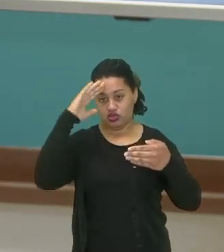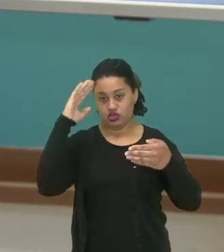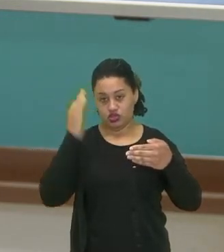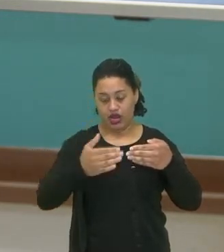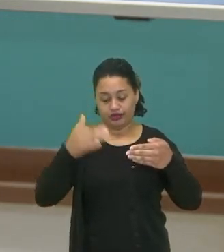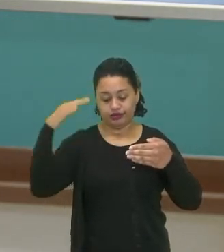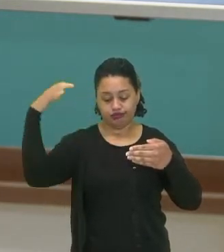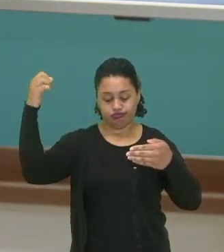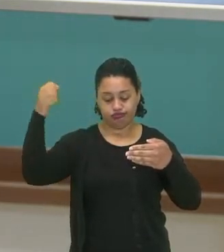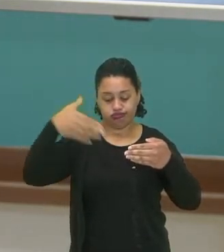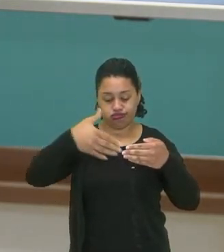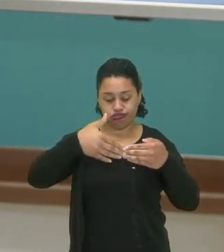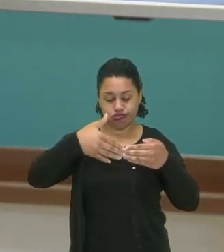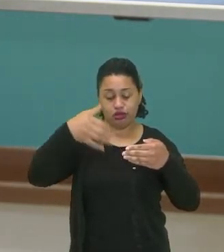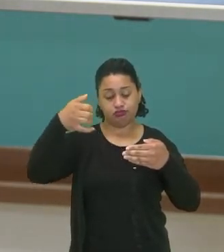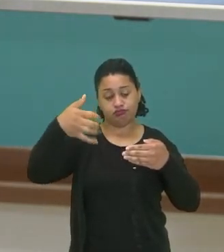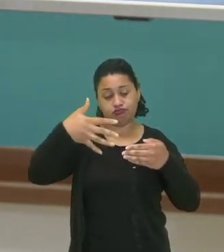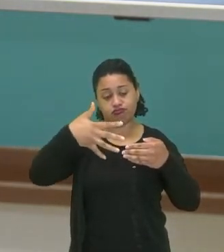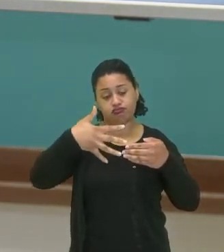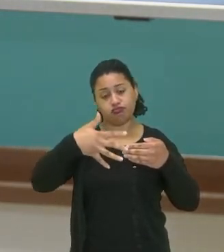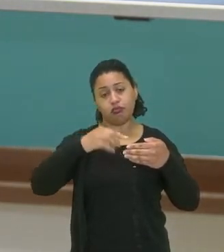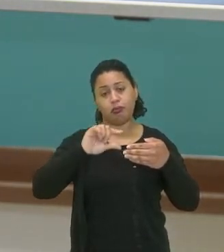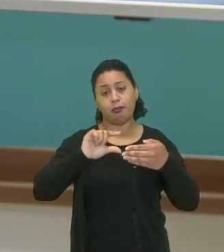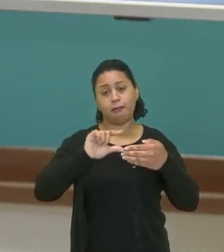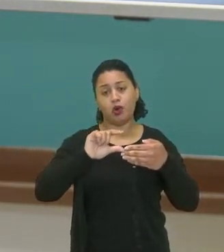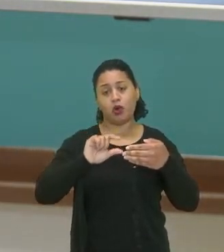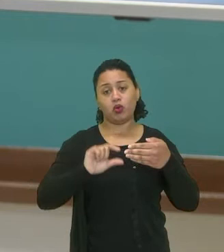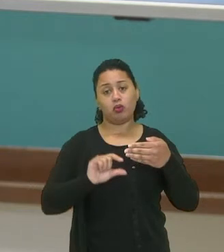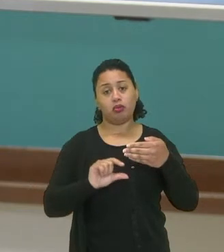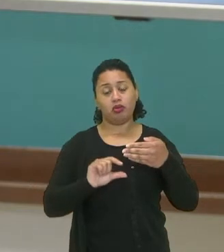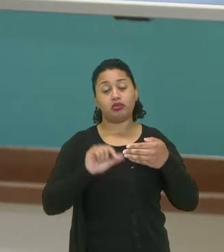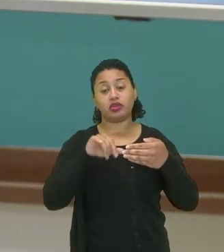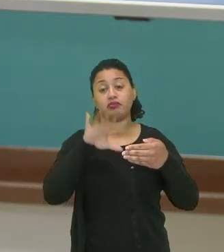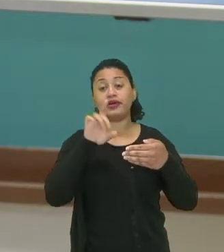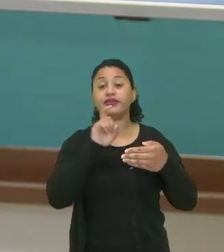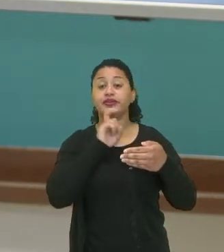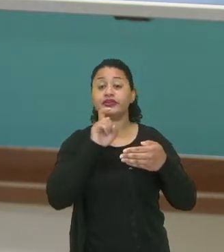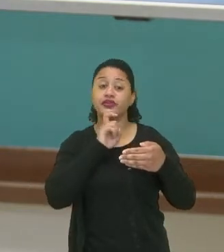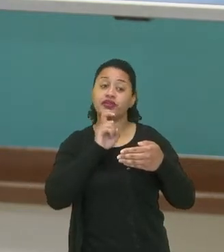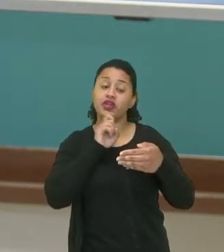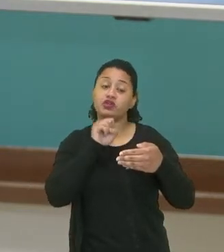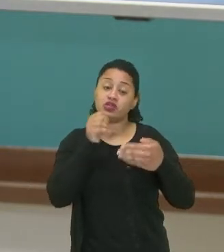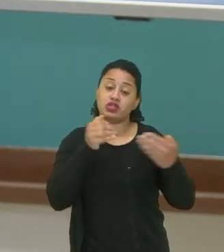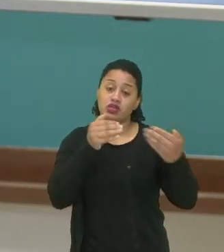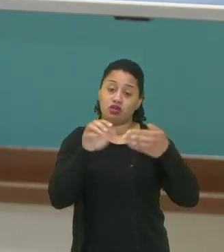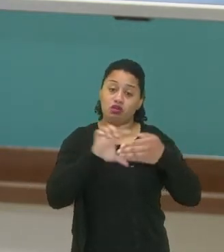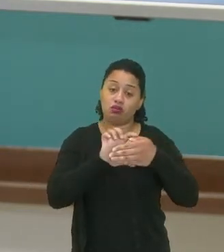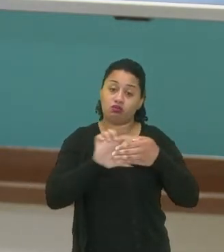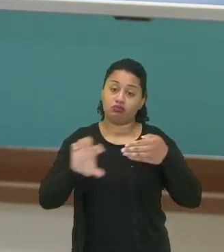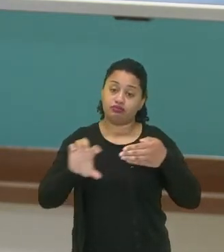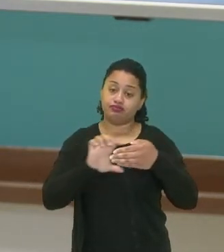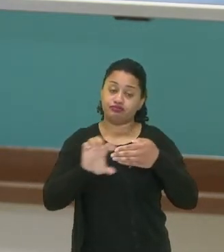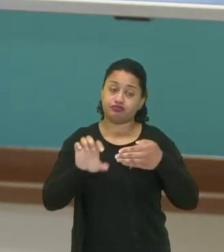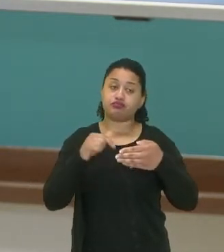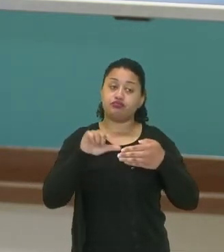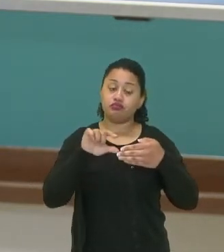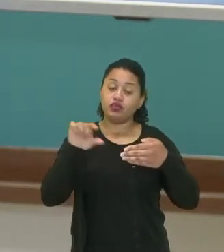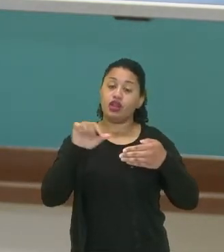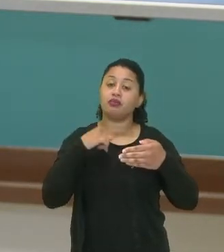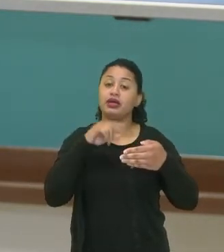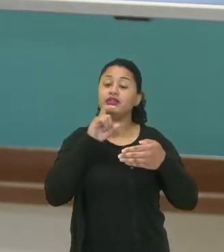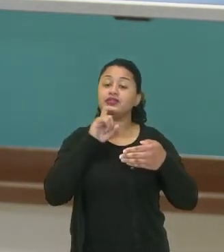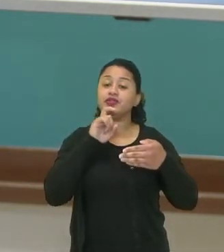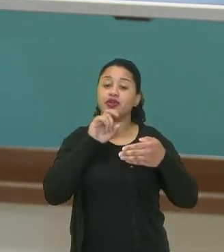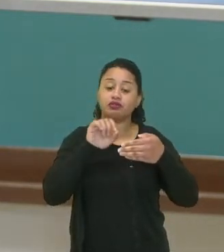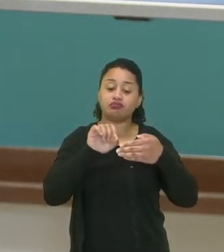uma menor incidência do calor. O resultado fica mais frio em direção aos polos. Então vai se resfriando à medida que vai em